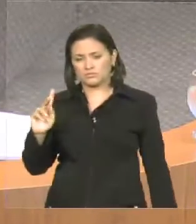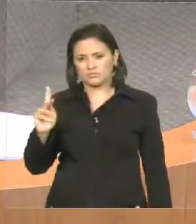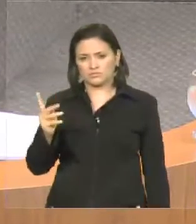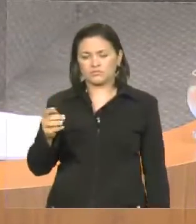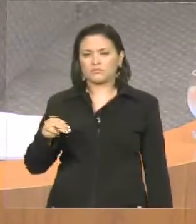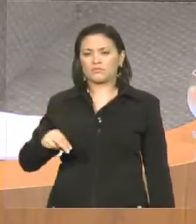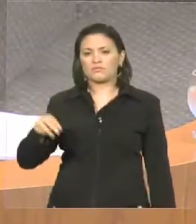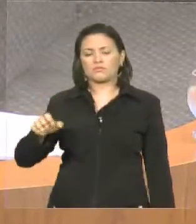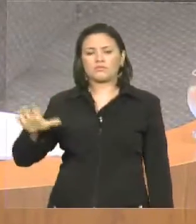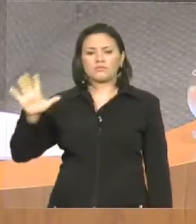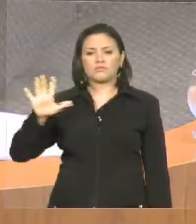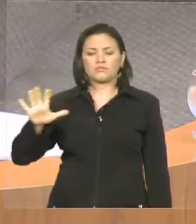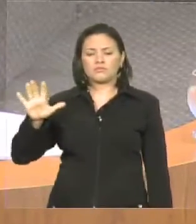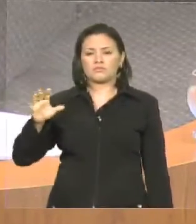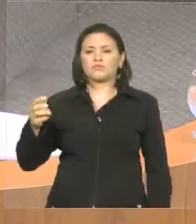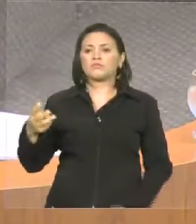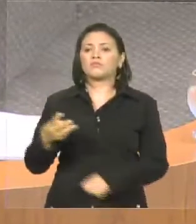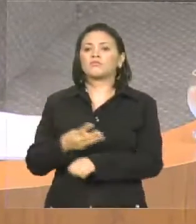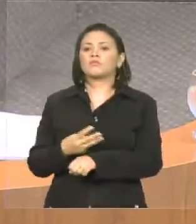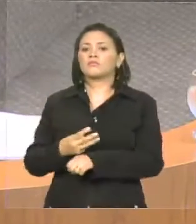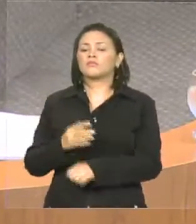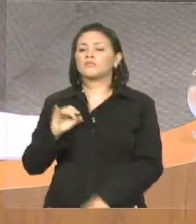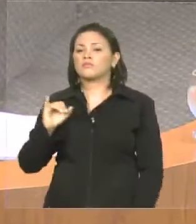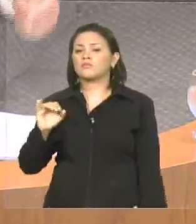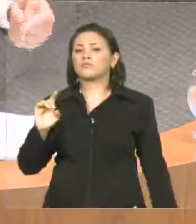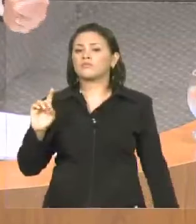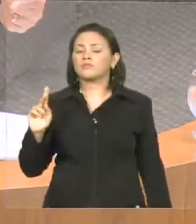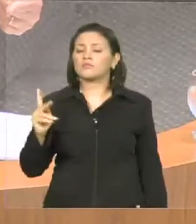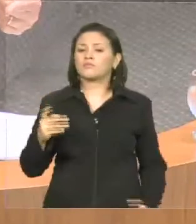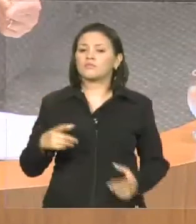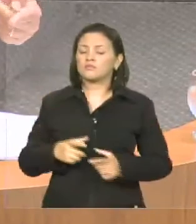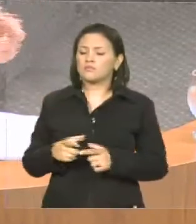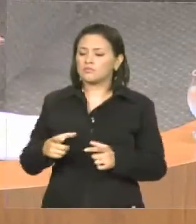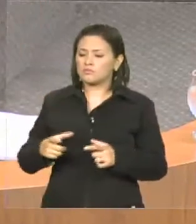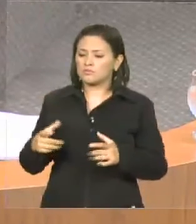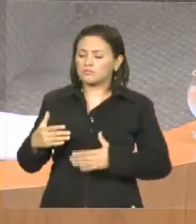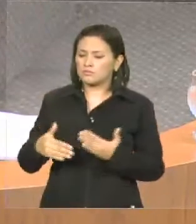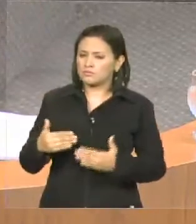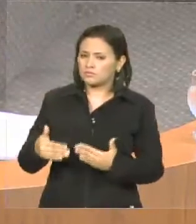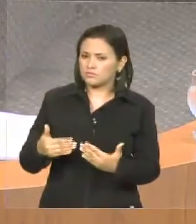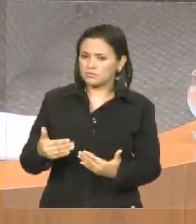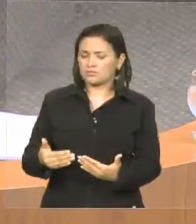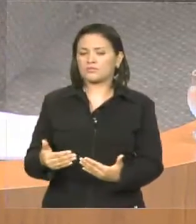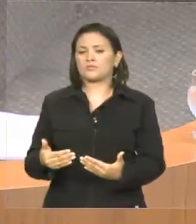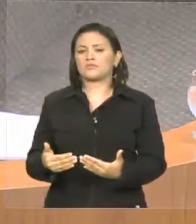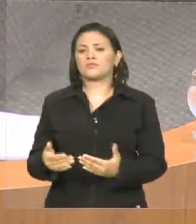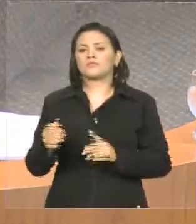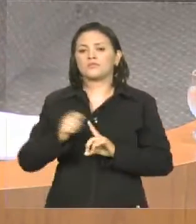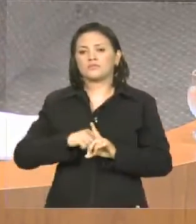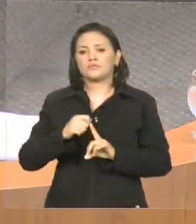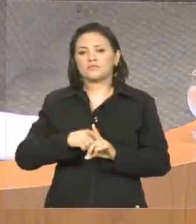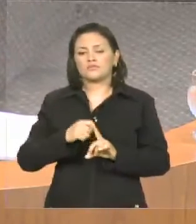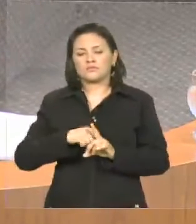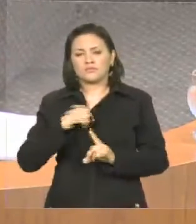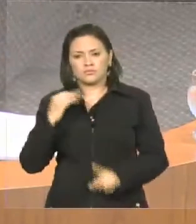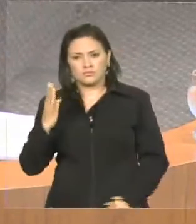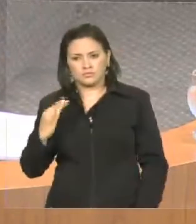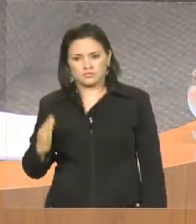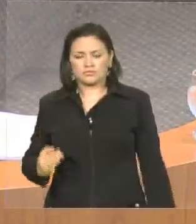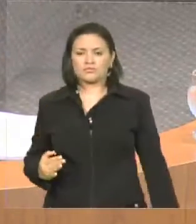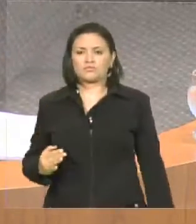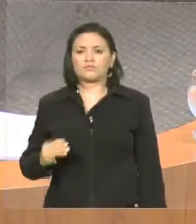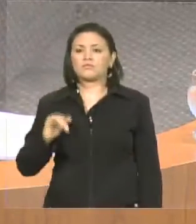que mais cresceu em termos absolutos em renda em todo o Brasil. O que isso quer dizer? É que o Maranhão, o IDH do